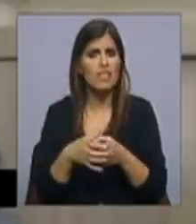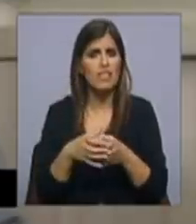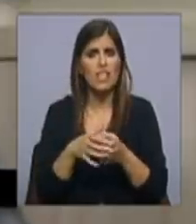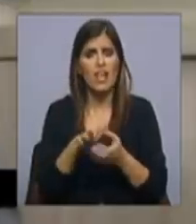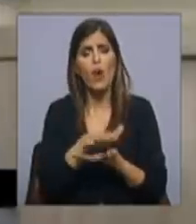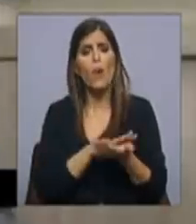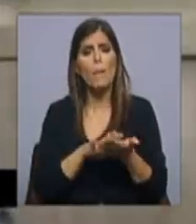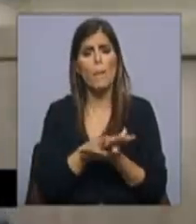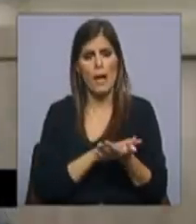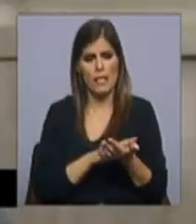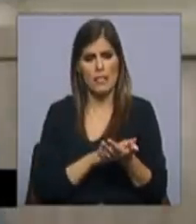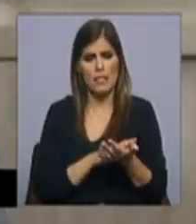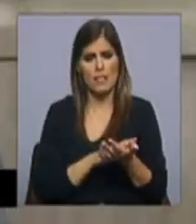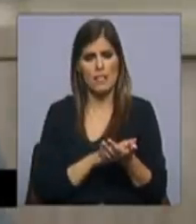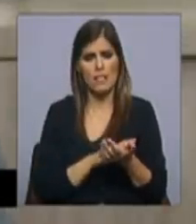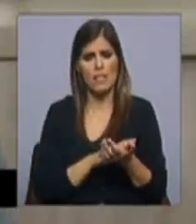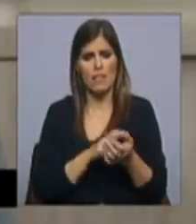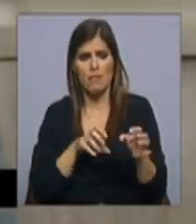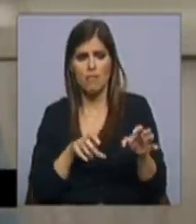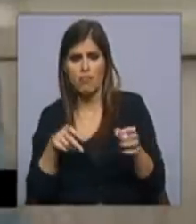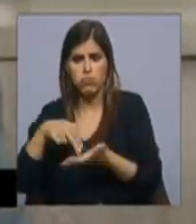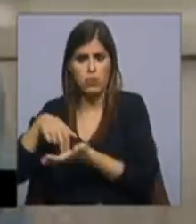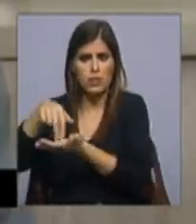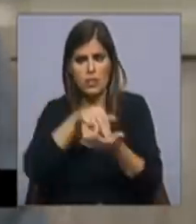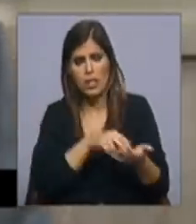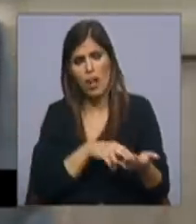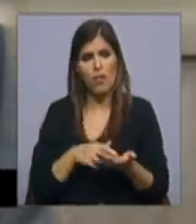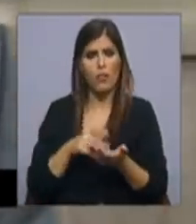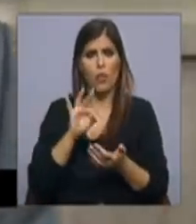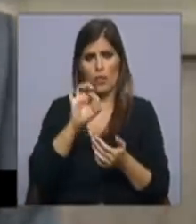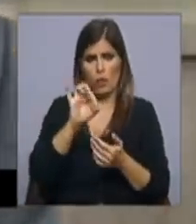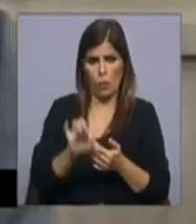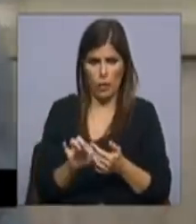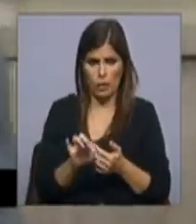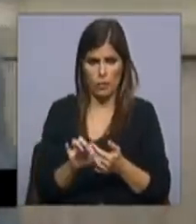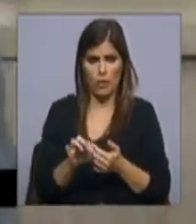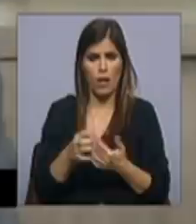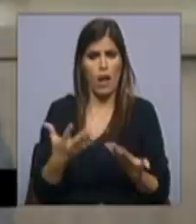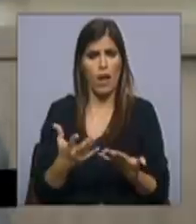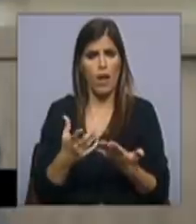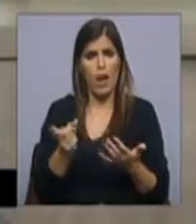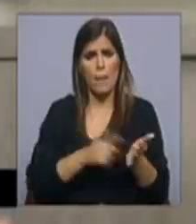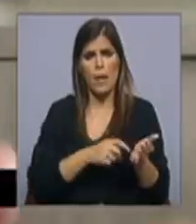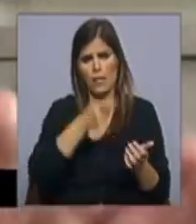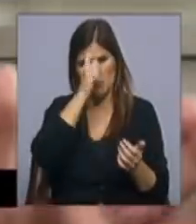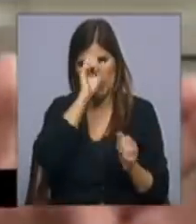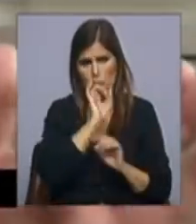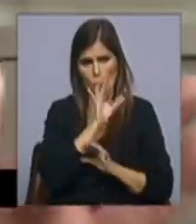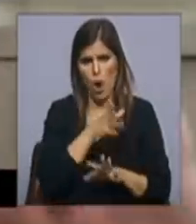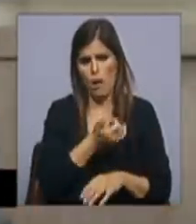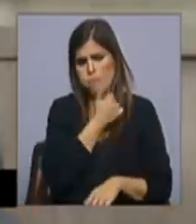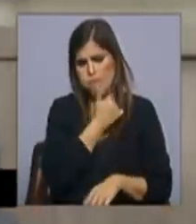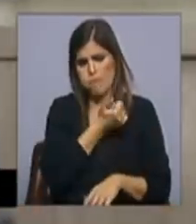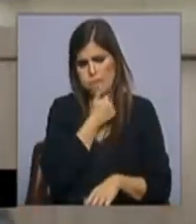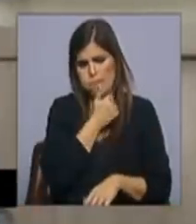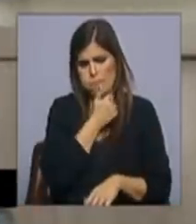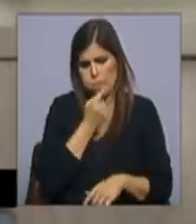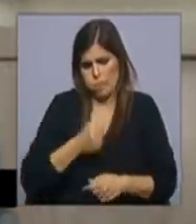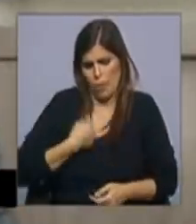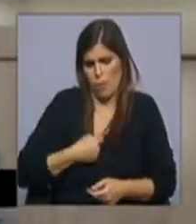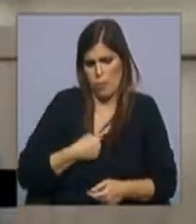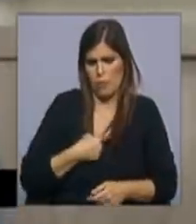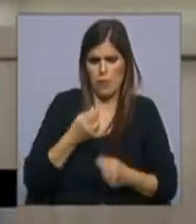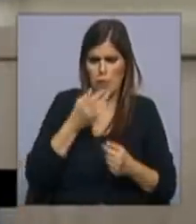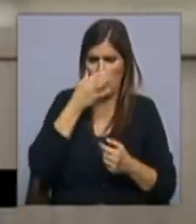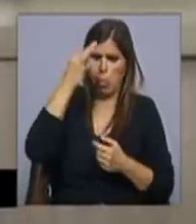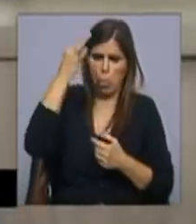baseado na geopolítica de 48, e hoje os Estados Unidos não respeita, ele toma as decisões unilaterais, ele